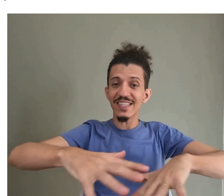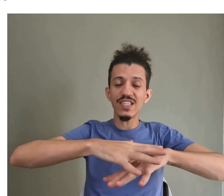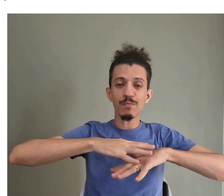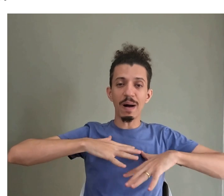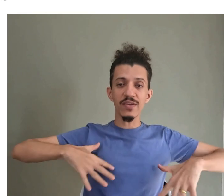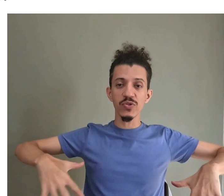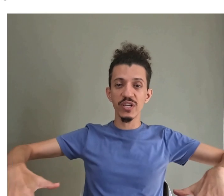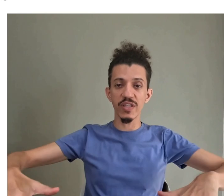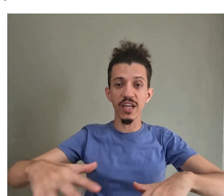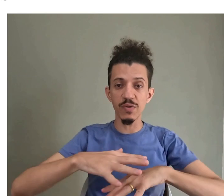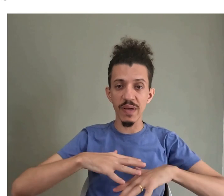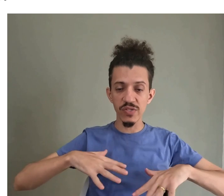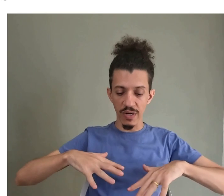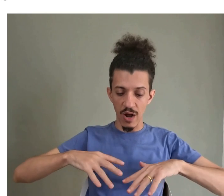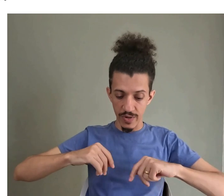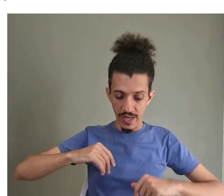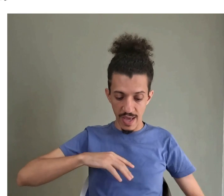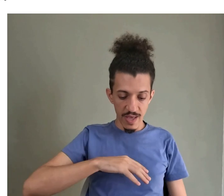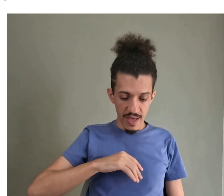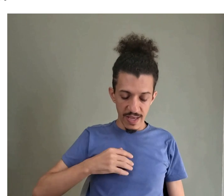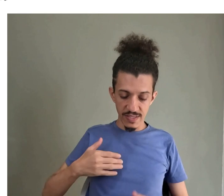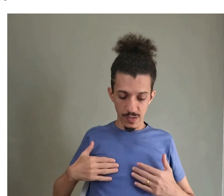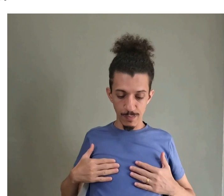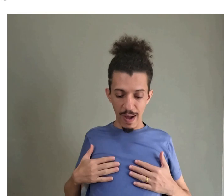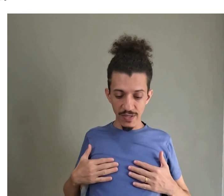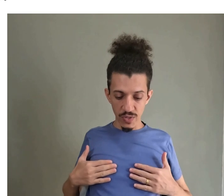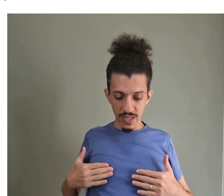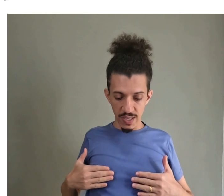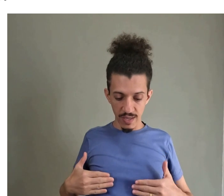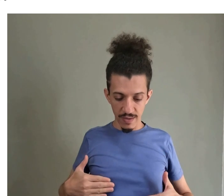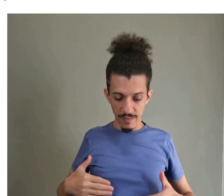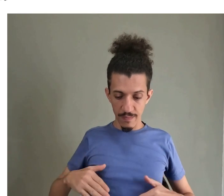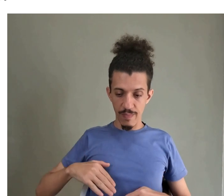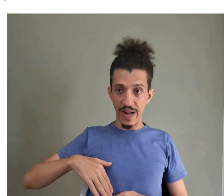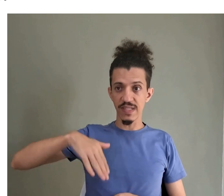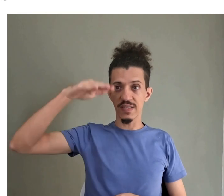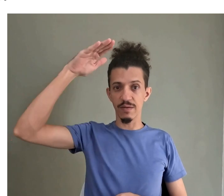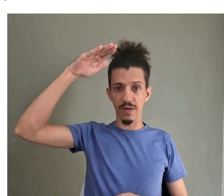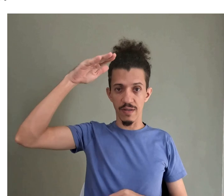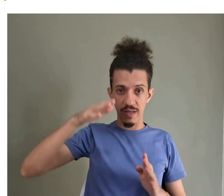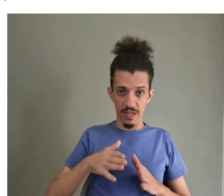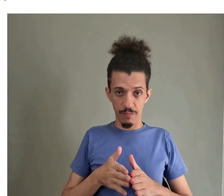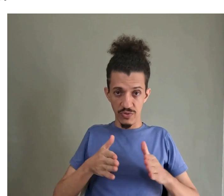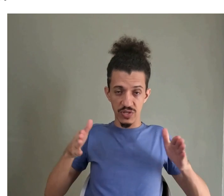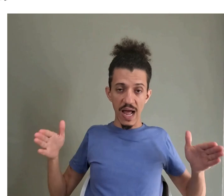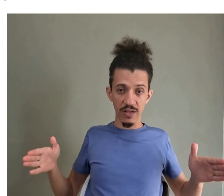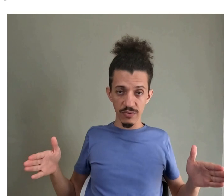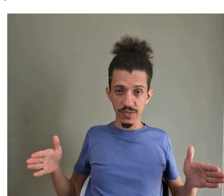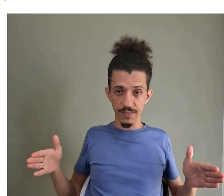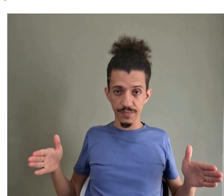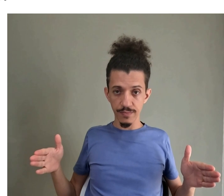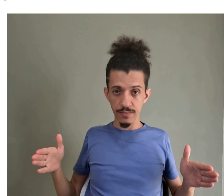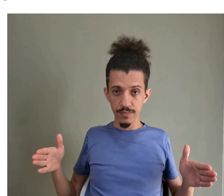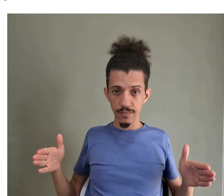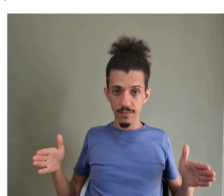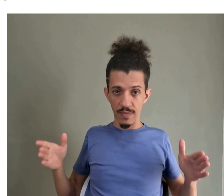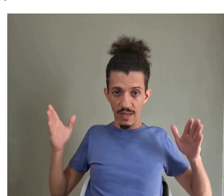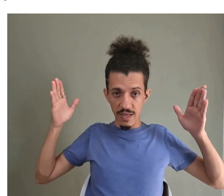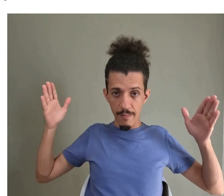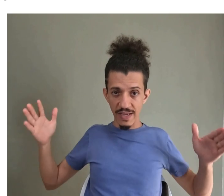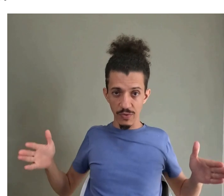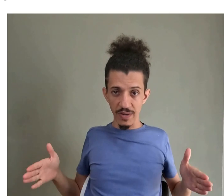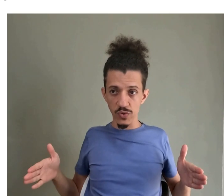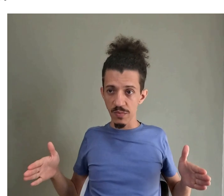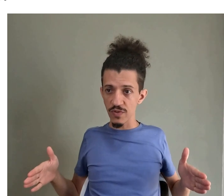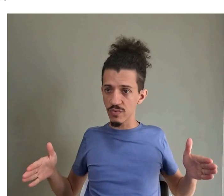verdade, esse espaço tridimensional, que é esse espaço aqui para cima e para os lados, que